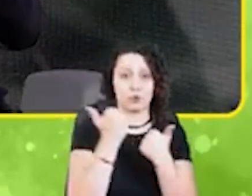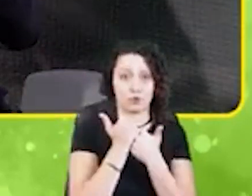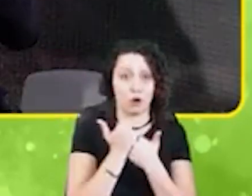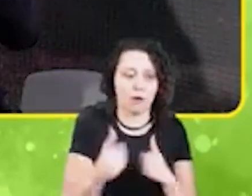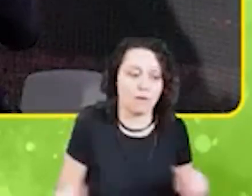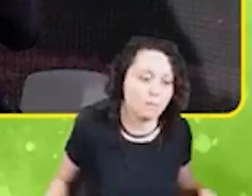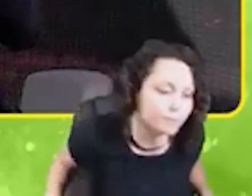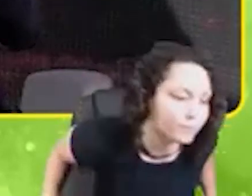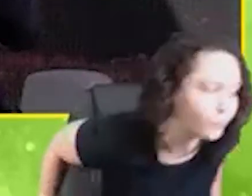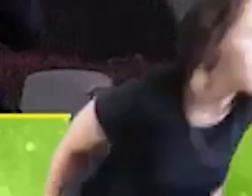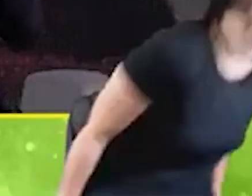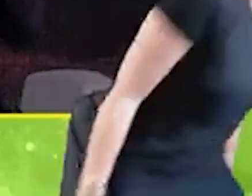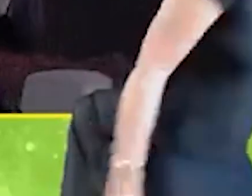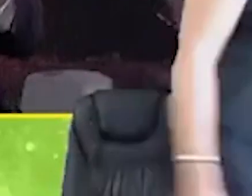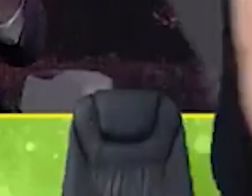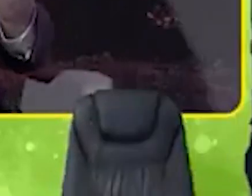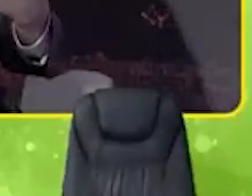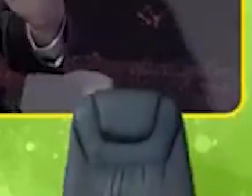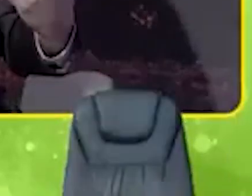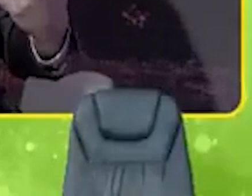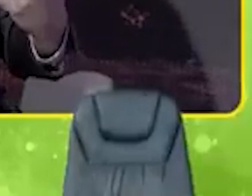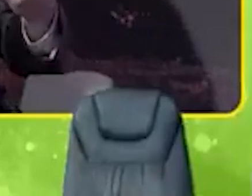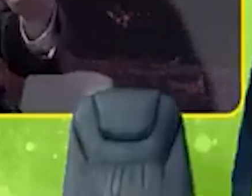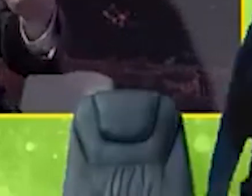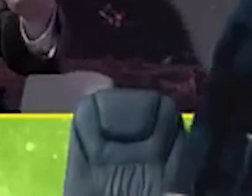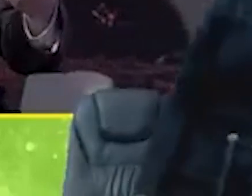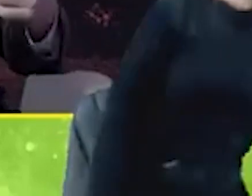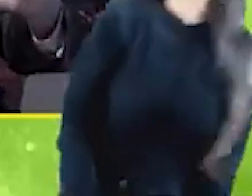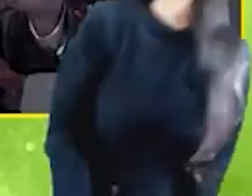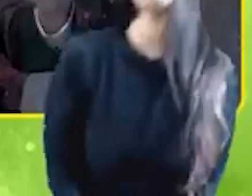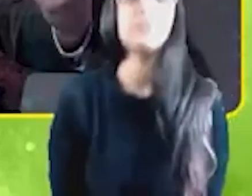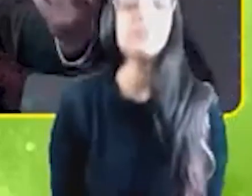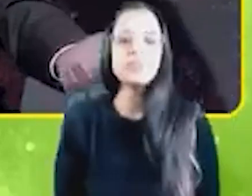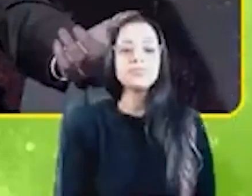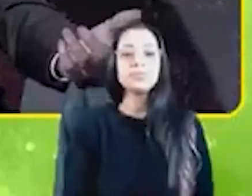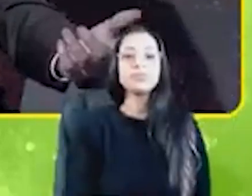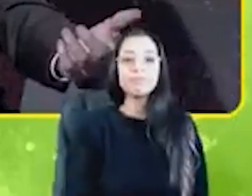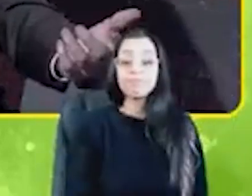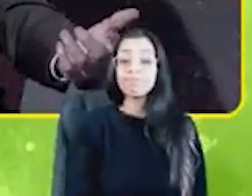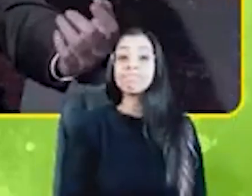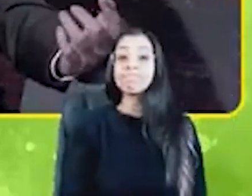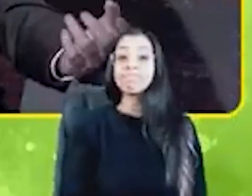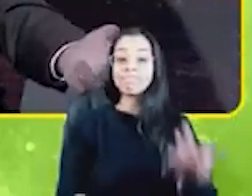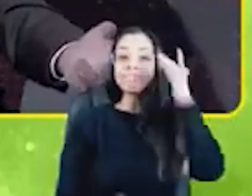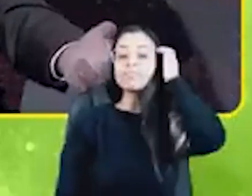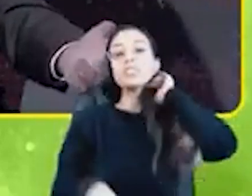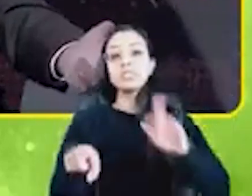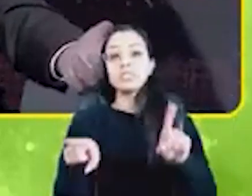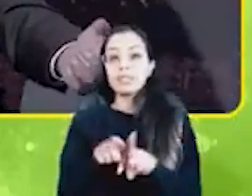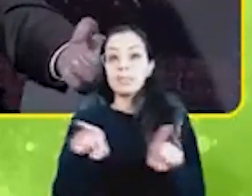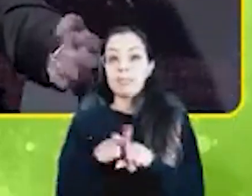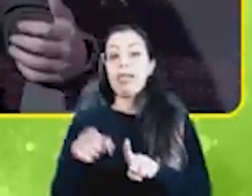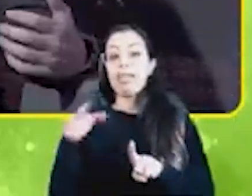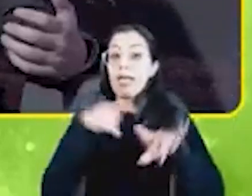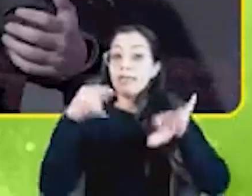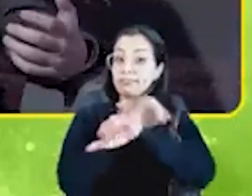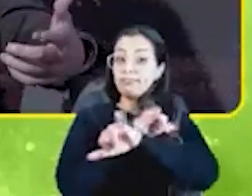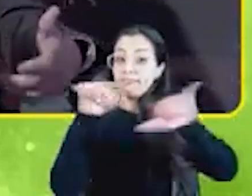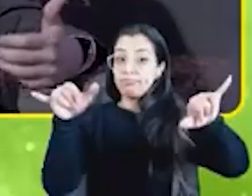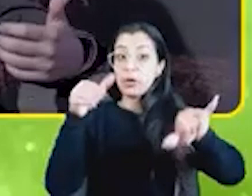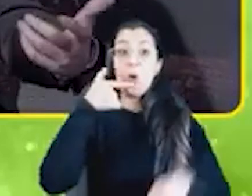tivemos o lançamento ontem também junto com junto com o anúncio da nova ndc